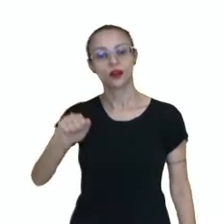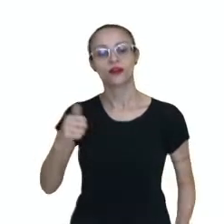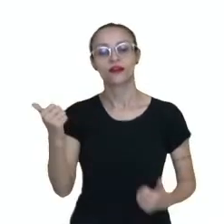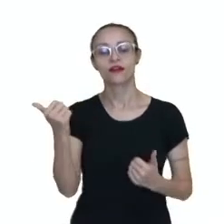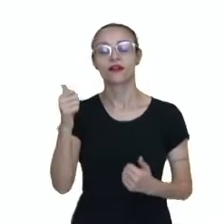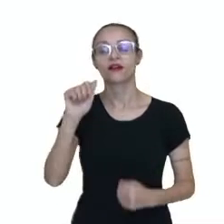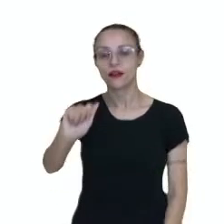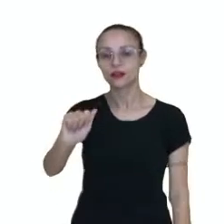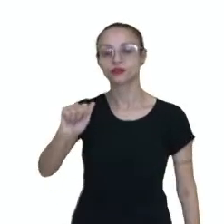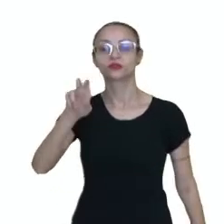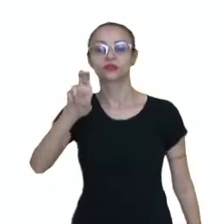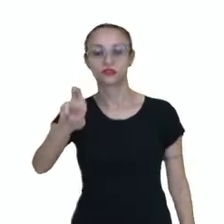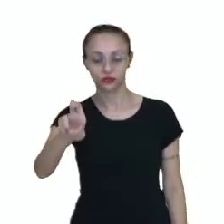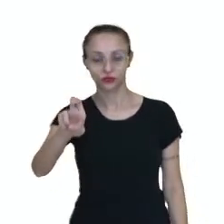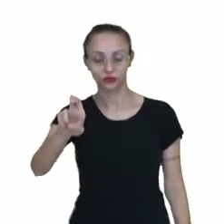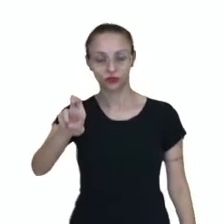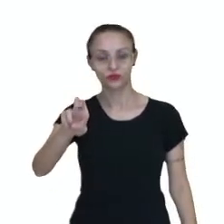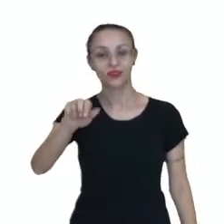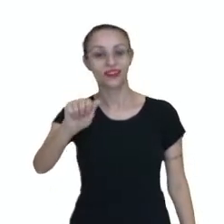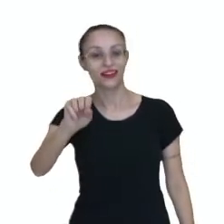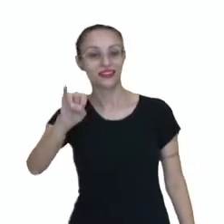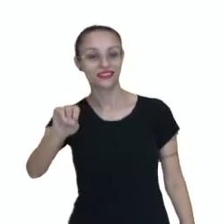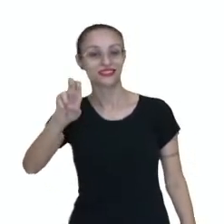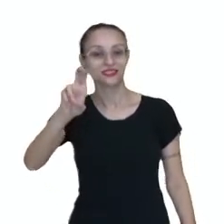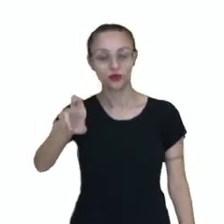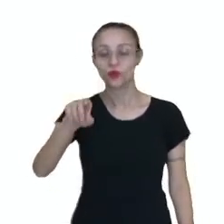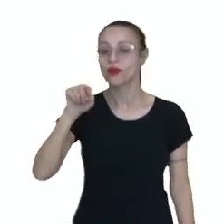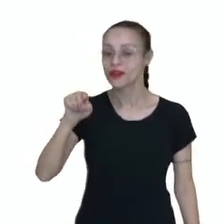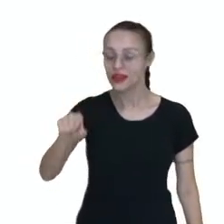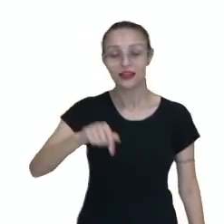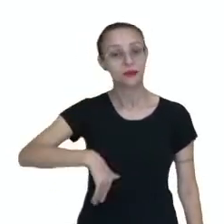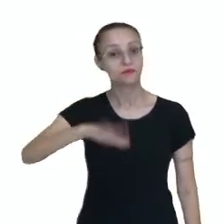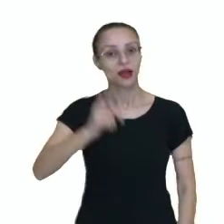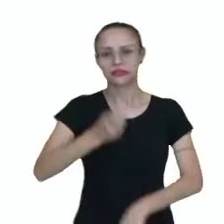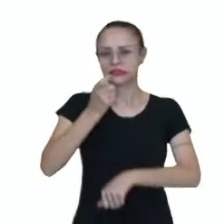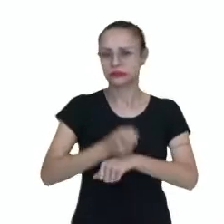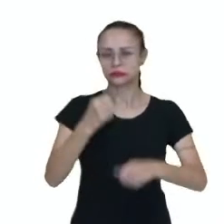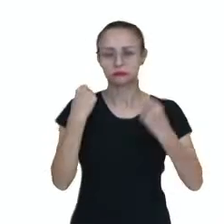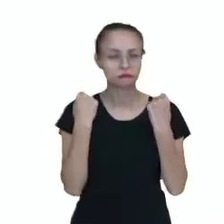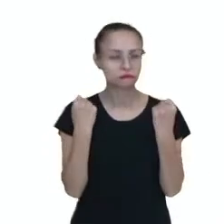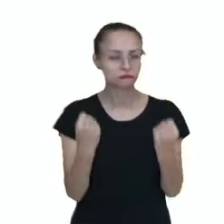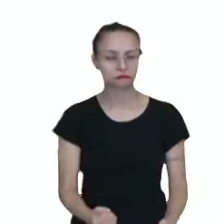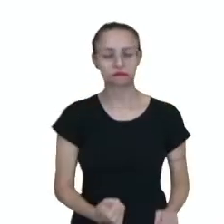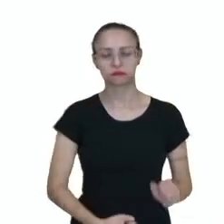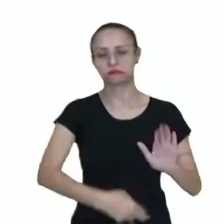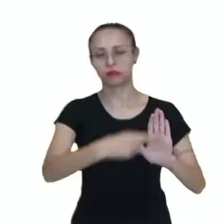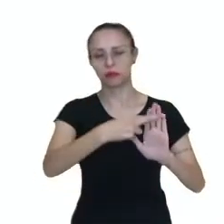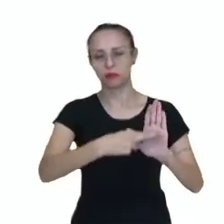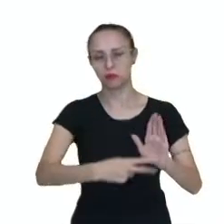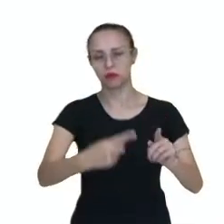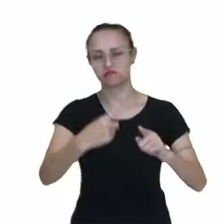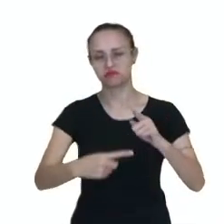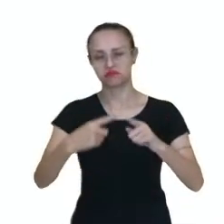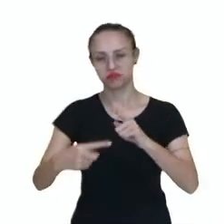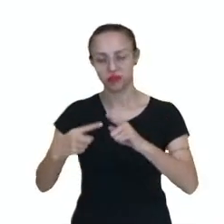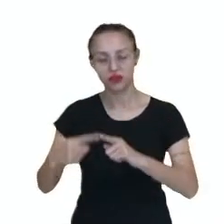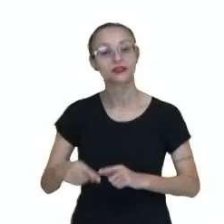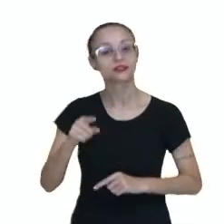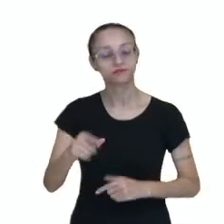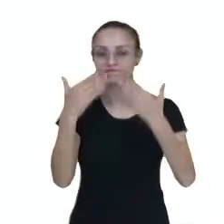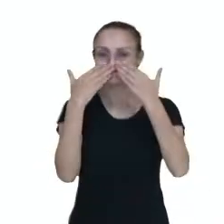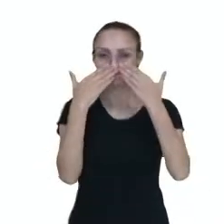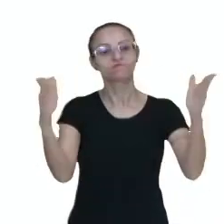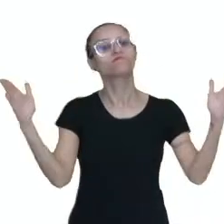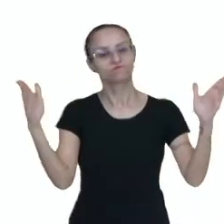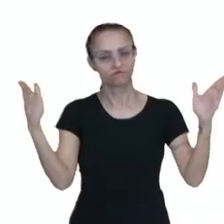número 5. Esse aí é considerado o ato mais duro, o mais restritivo da ditadura militar, e é o que demonstra na cara dura